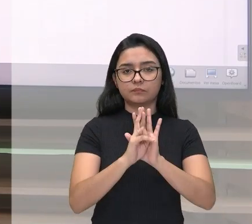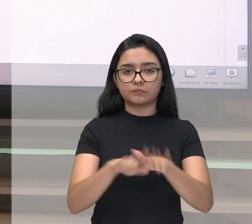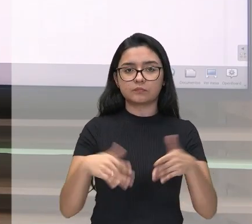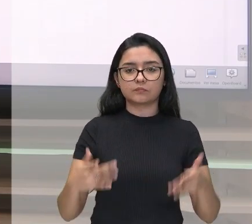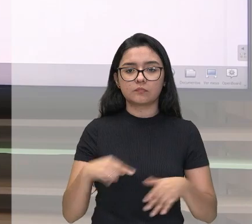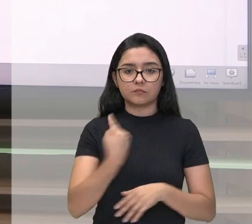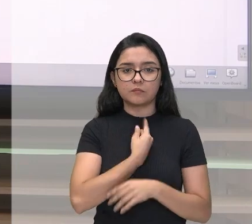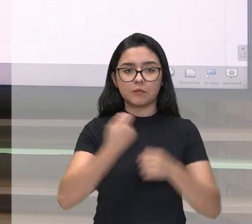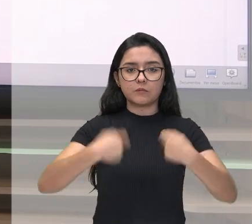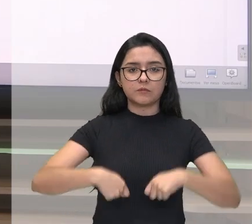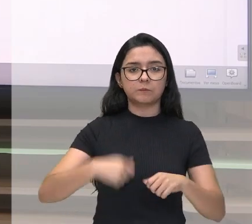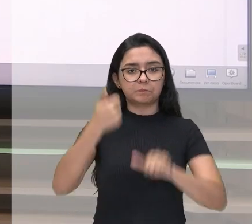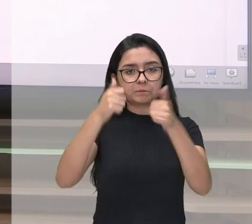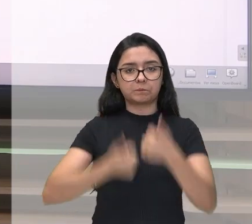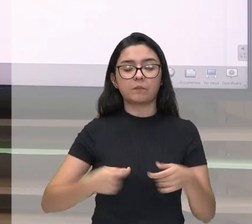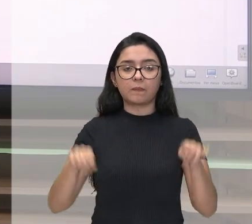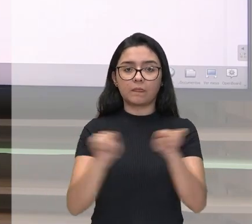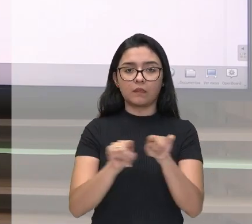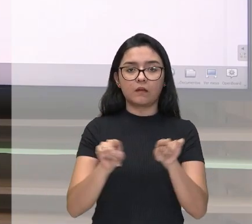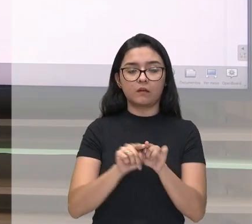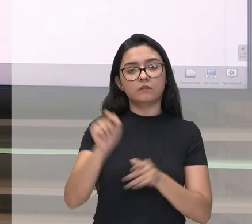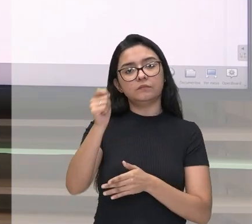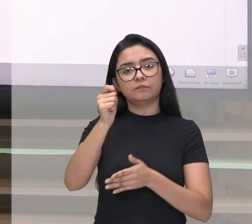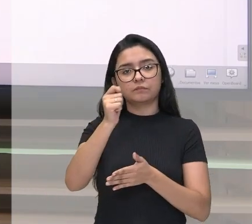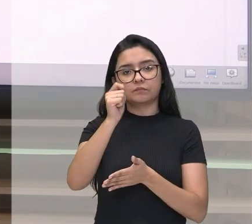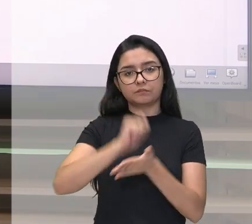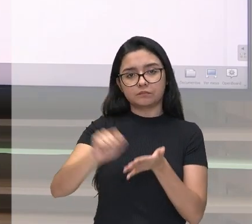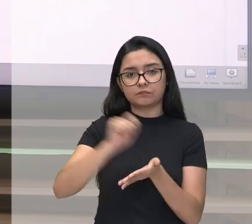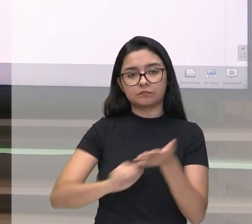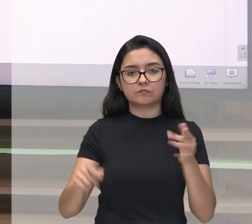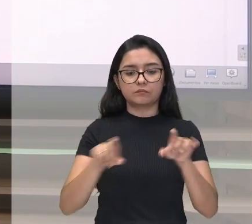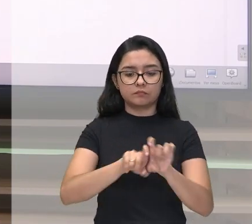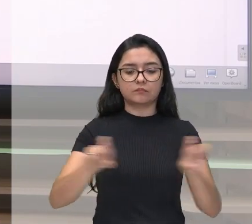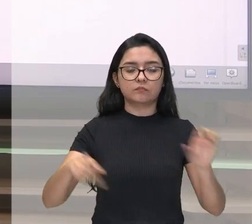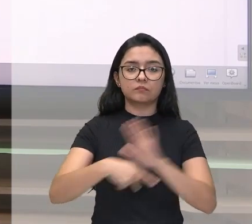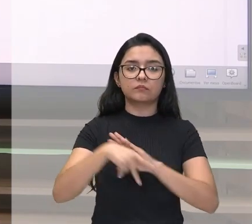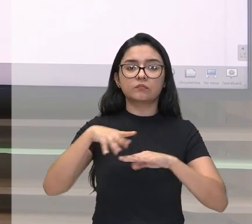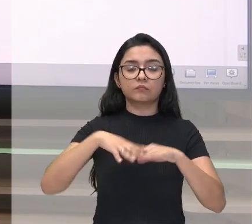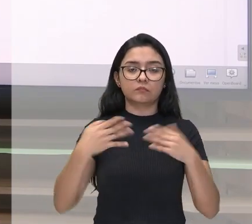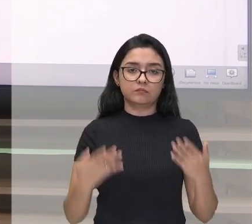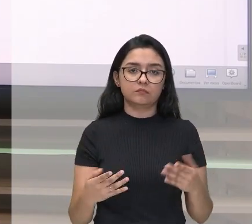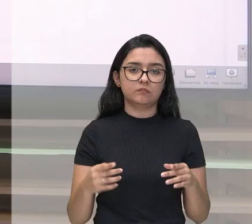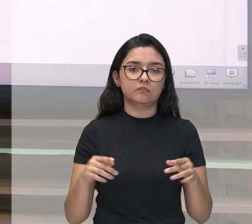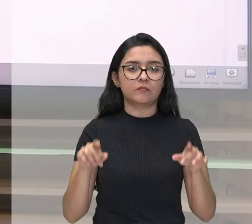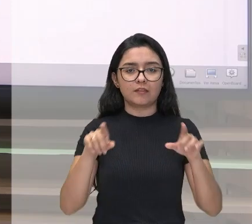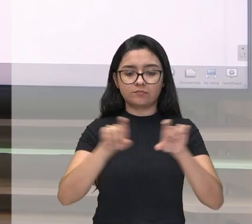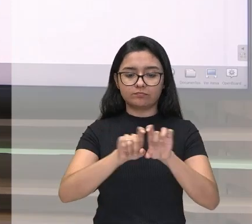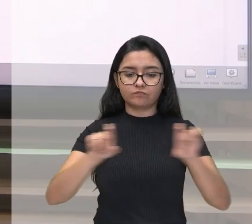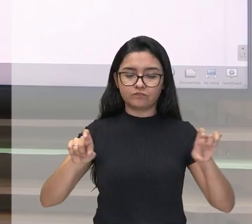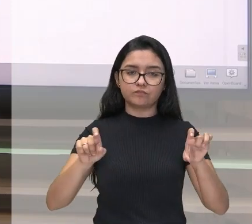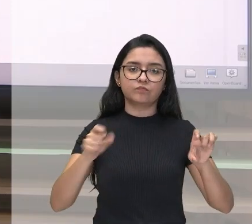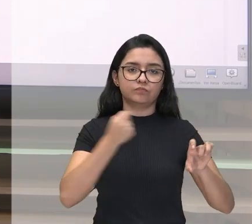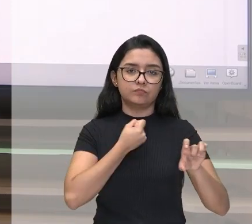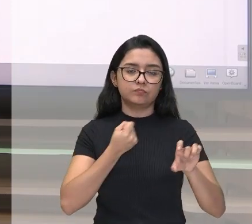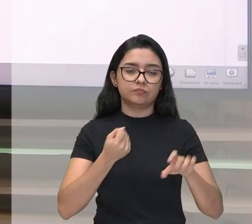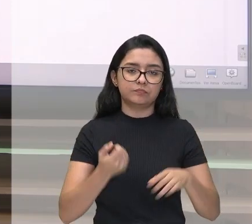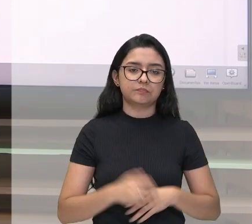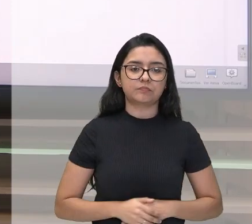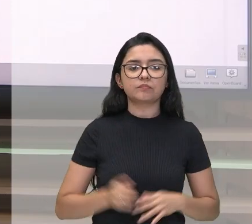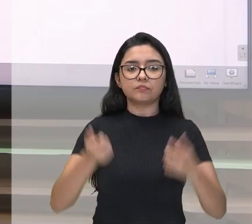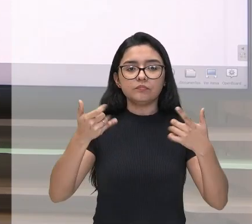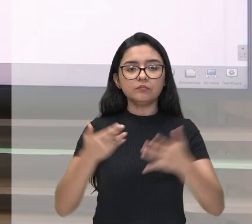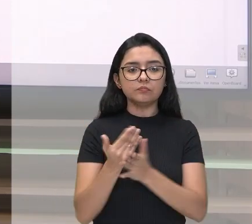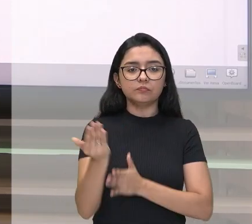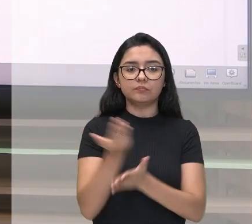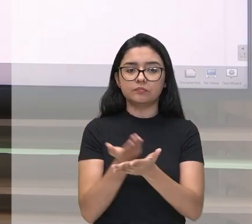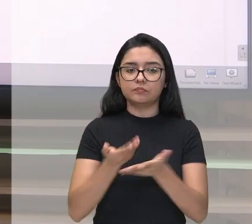que analisar e escrever, né, essa expressão matemática, essa dita fórmula mágica, o qual eu chamei no início da